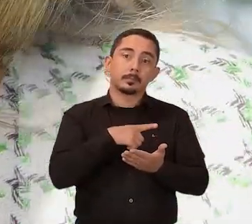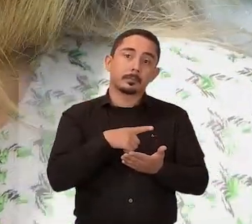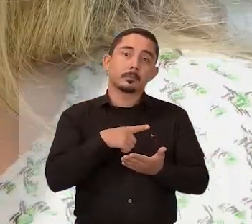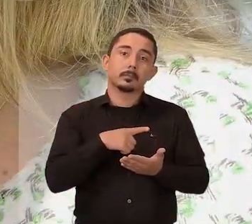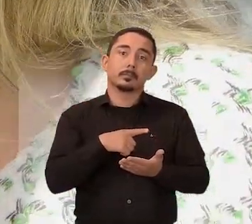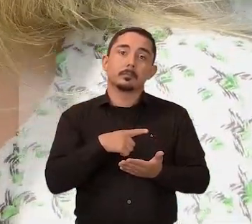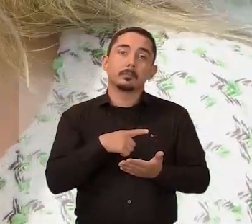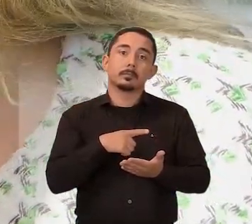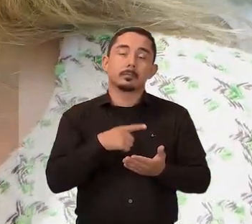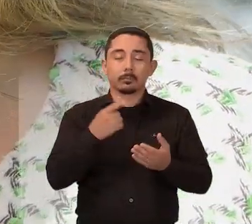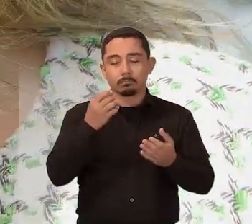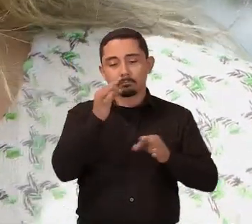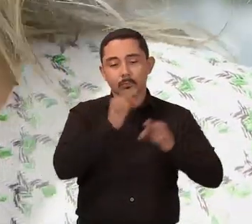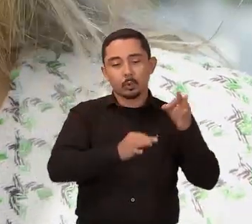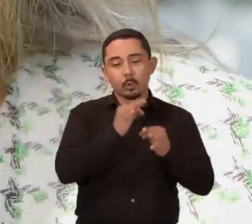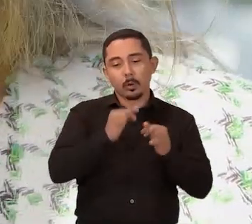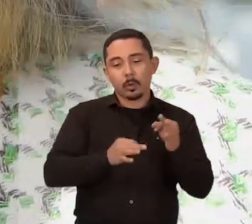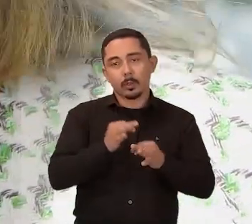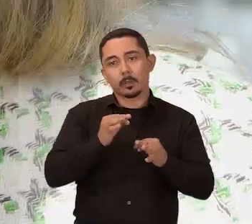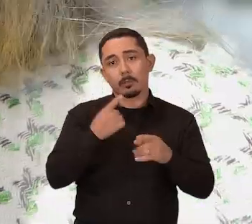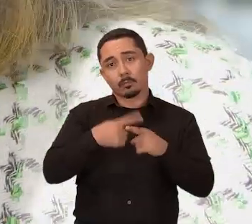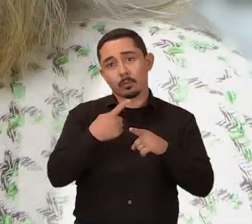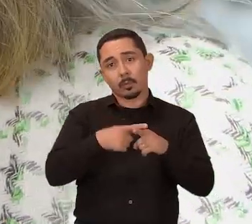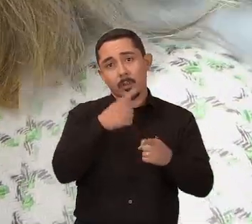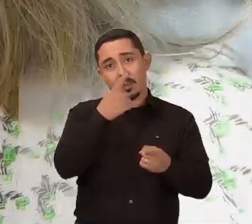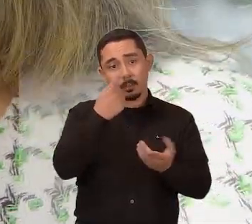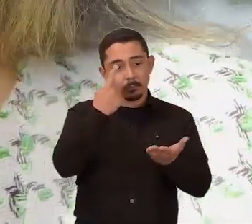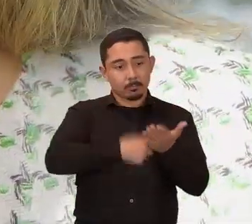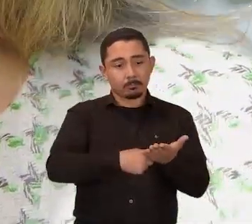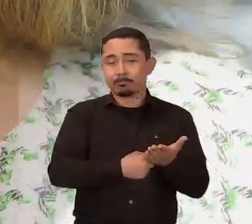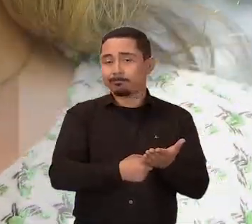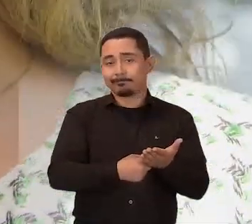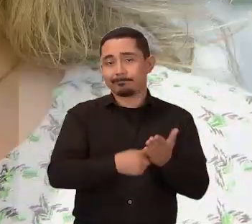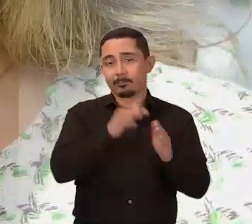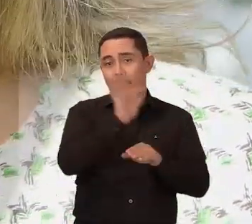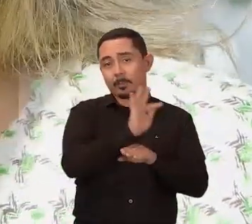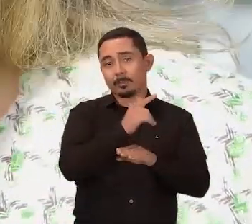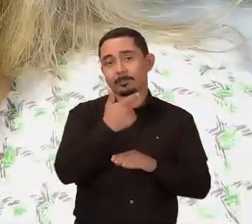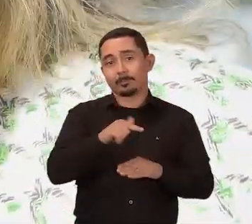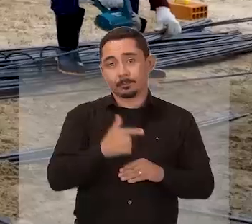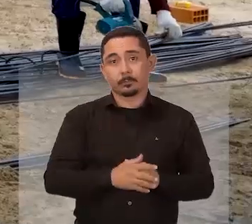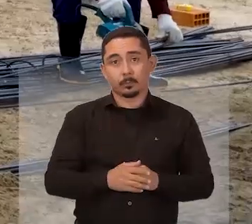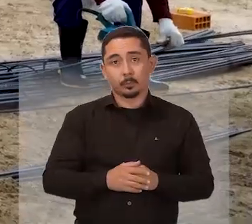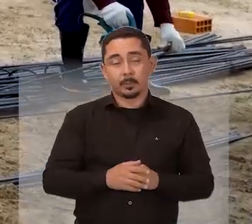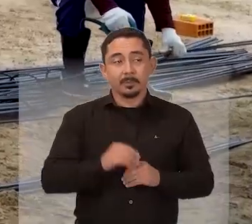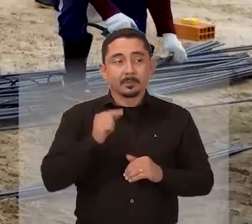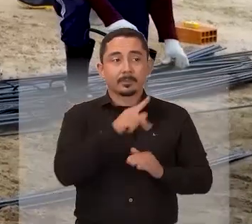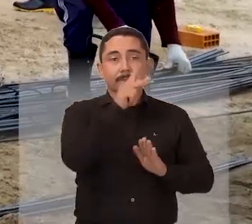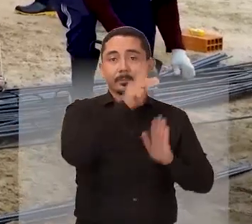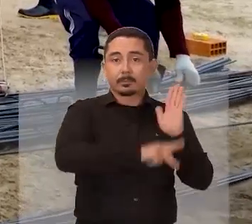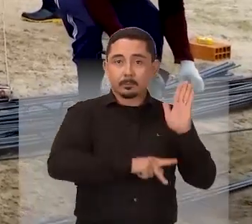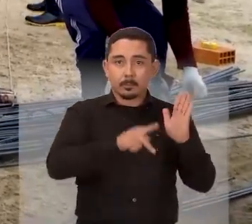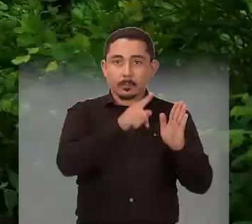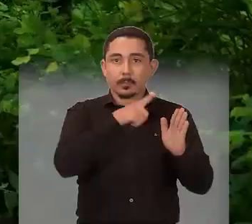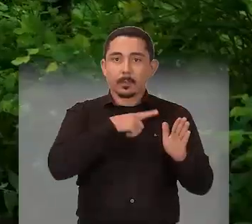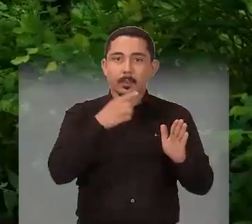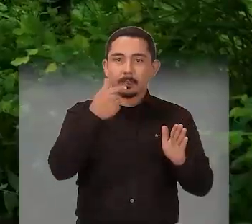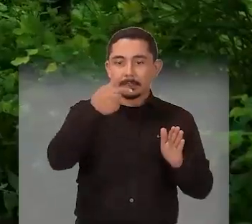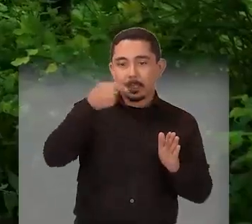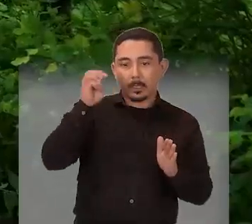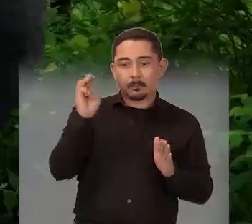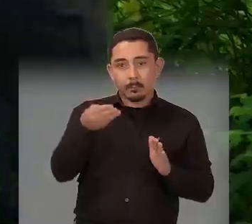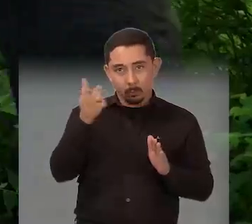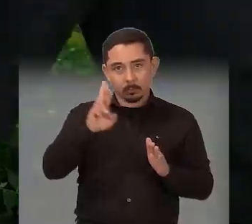empregadora prestadora, aí sim nós tivemos que ajuizar a ação porque o acordo não foi formalizado. O projeto, que recebeu parte